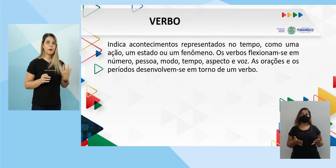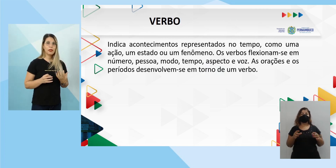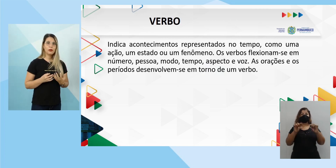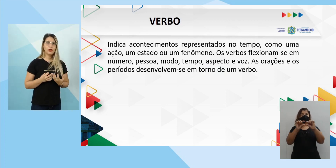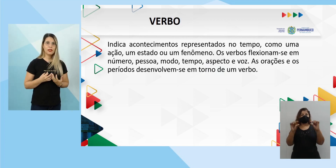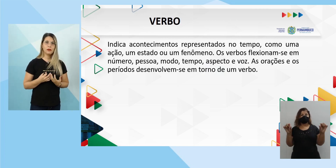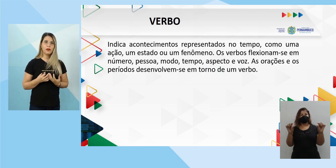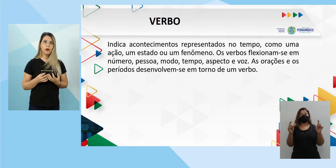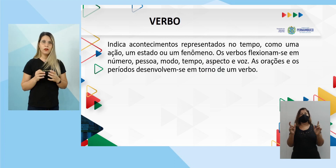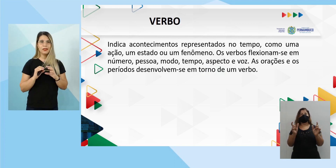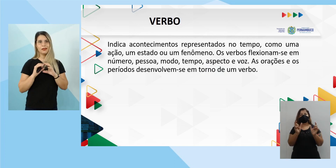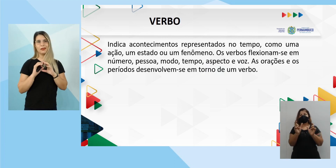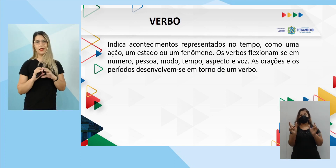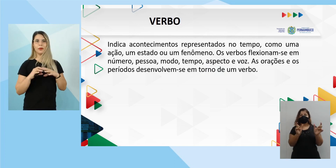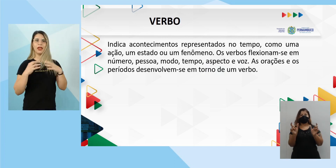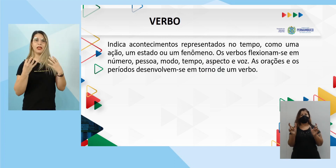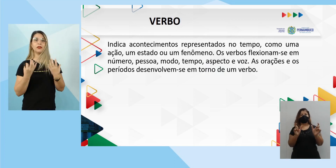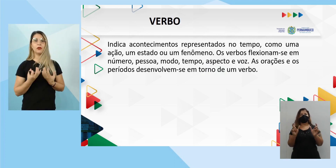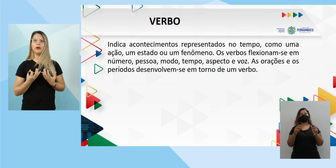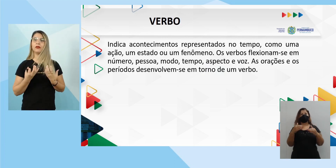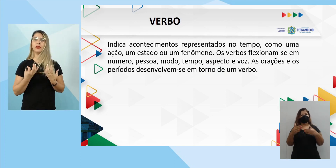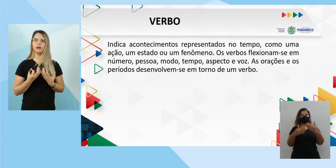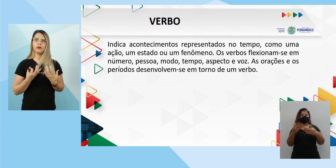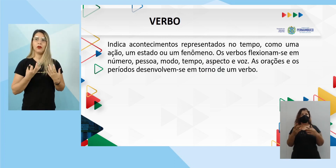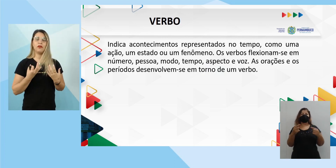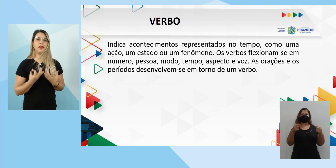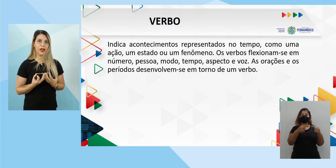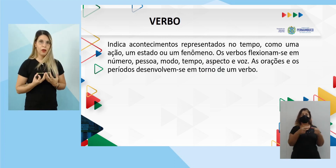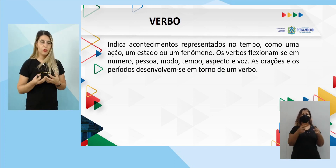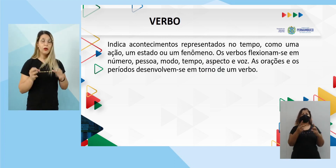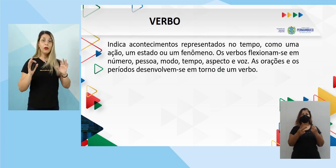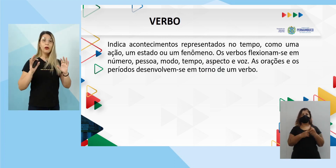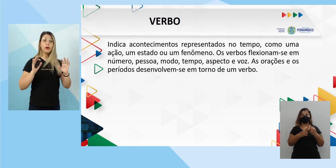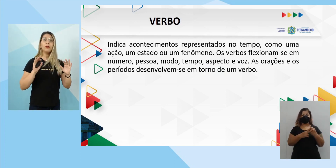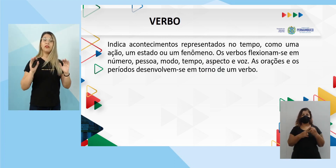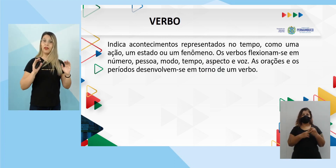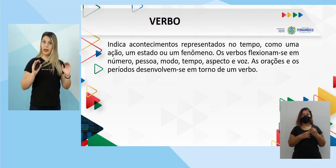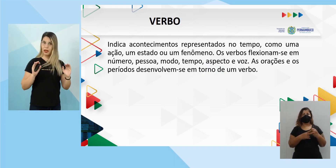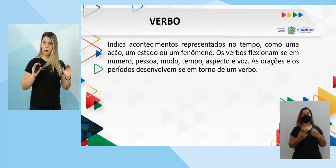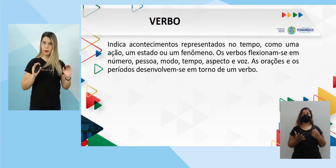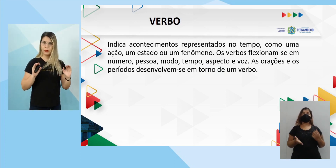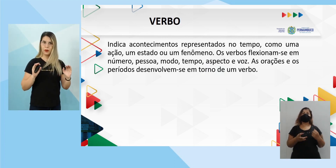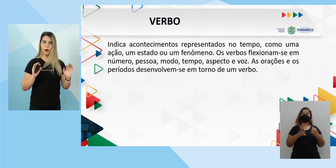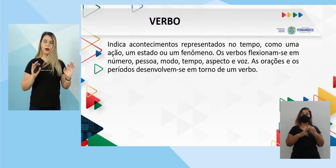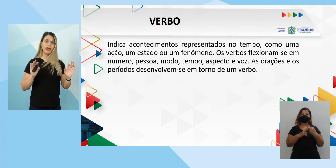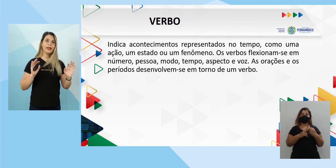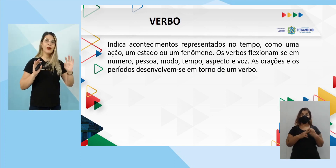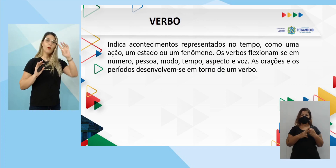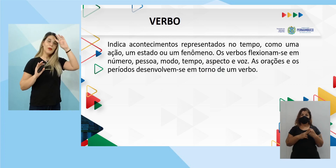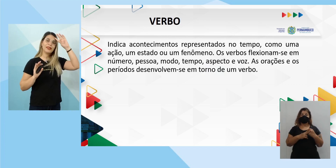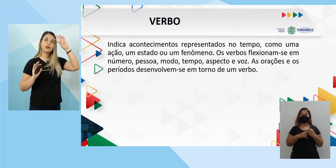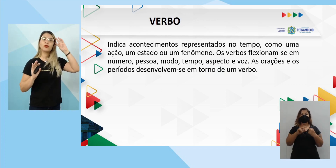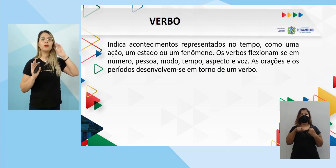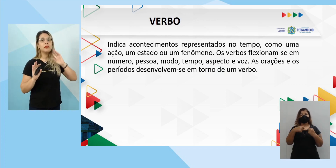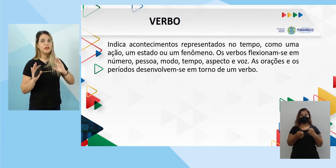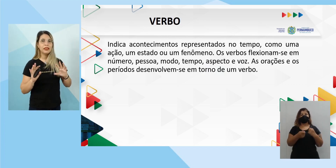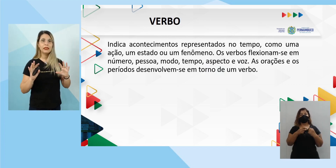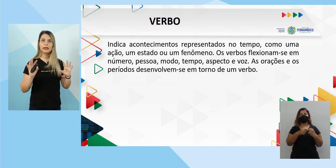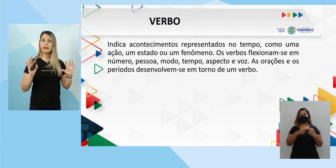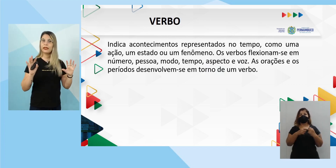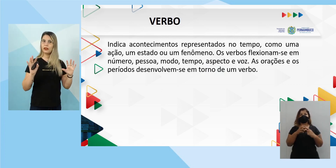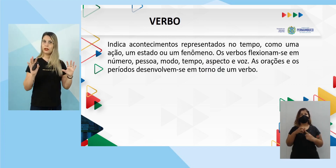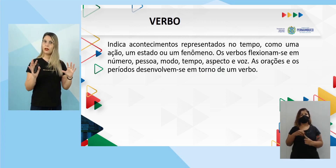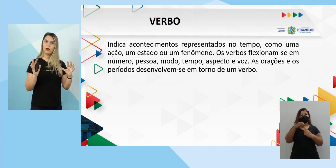e os períodos desenvolvem-se sempre em torno de um verbo. O verbo, pessoal, ele é o